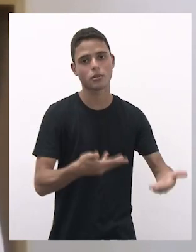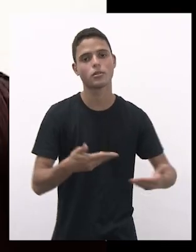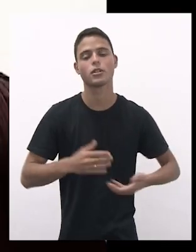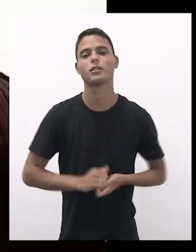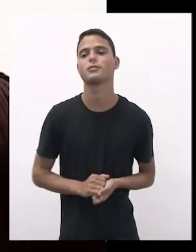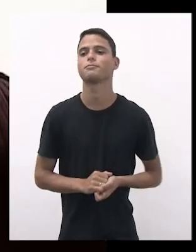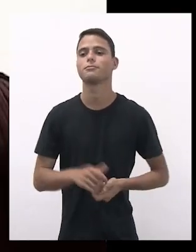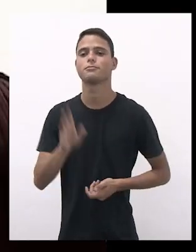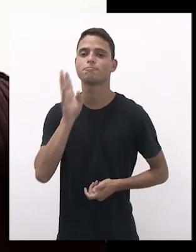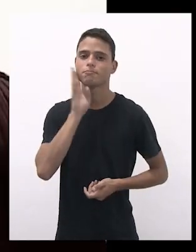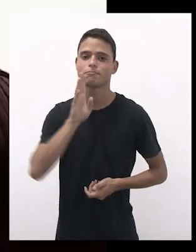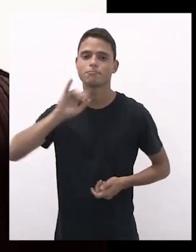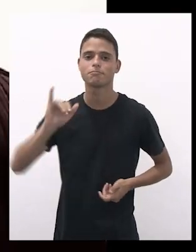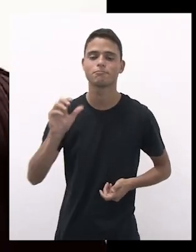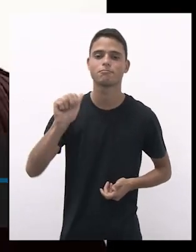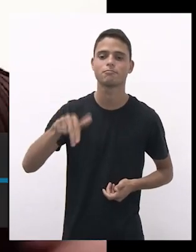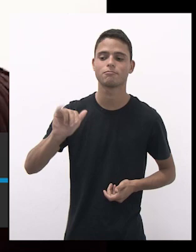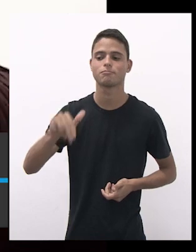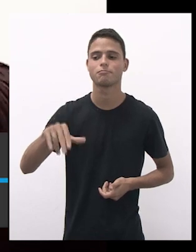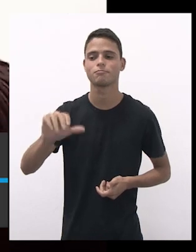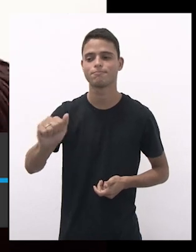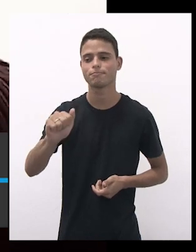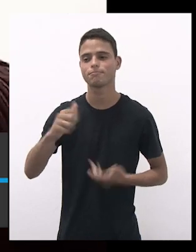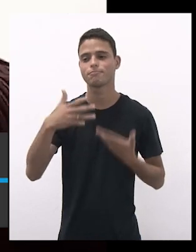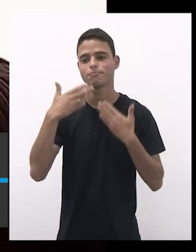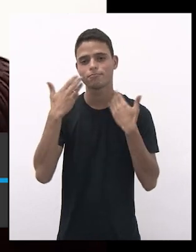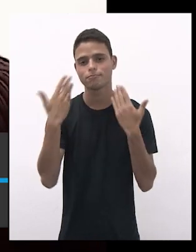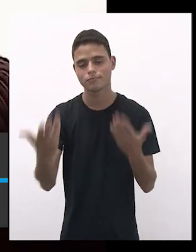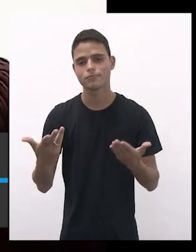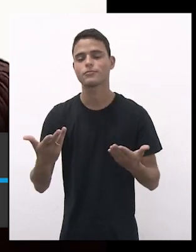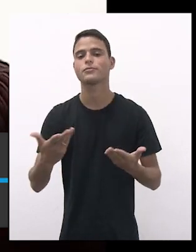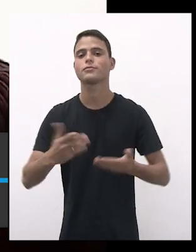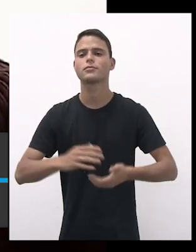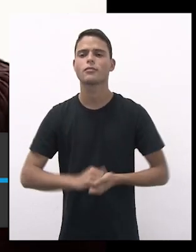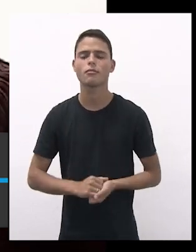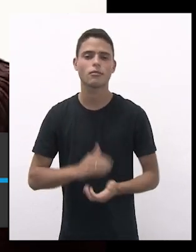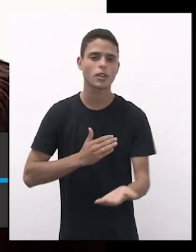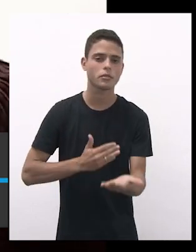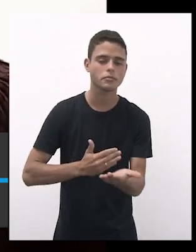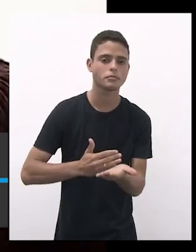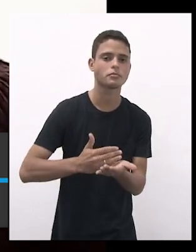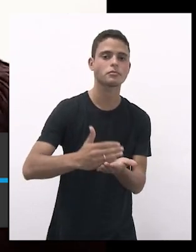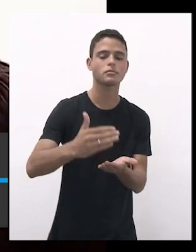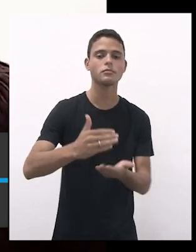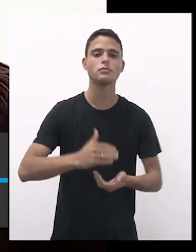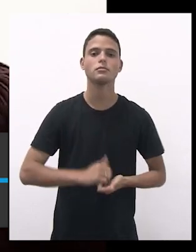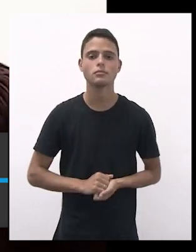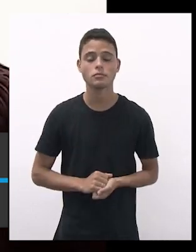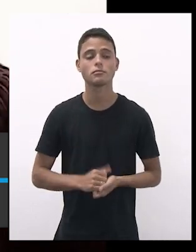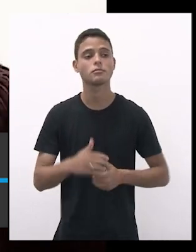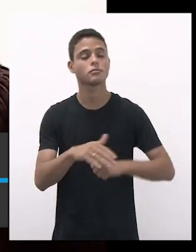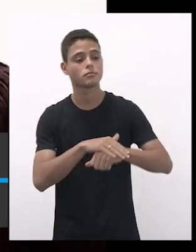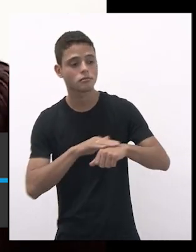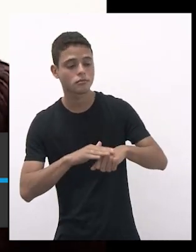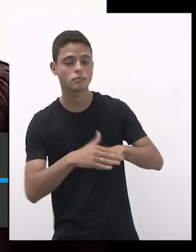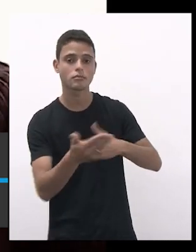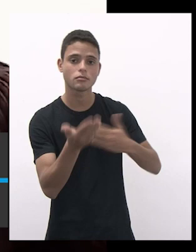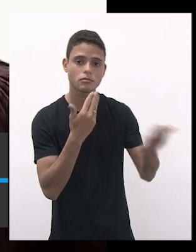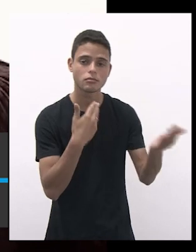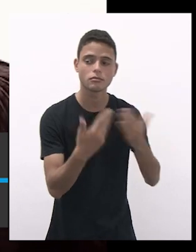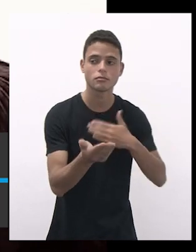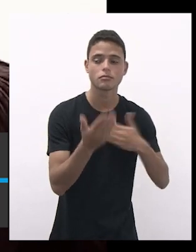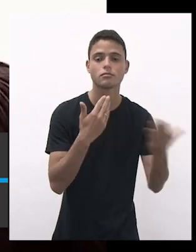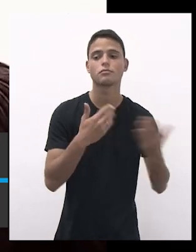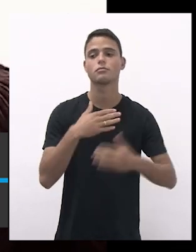que bacana, Janaína. Bom, então, para começar essa nossa conversa,